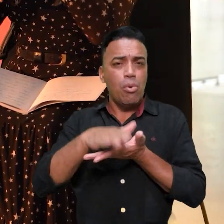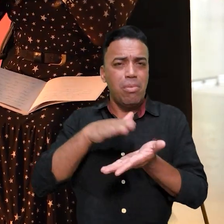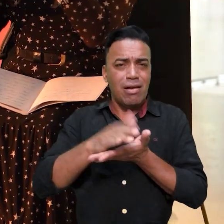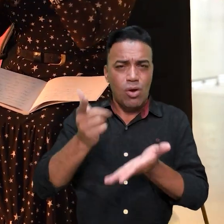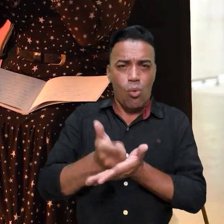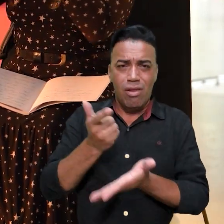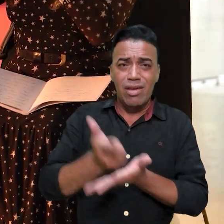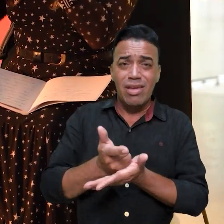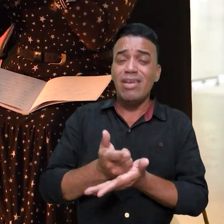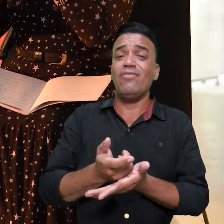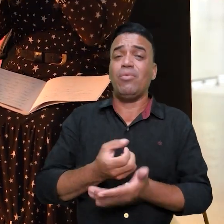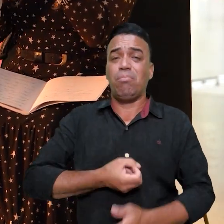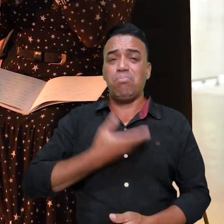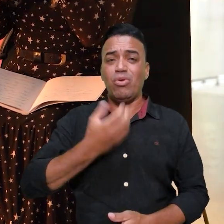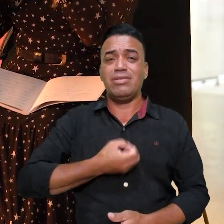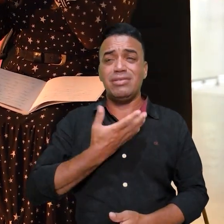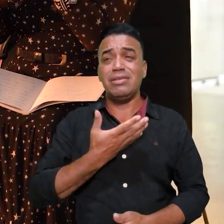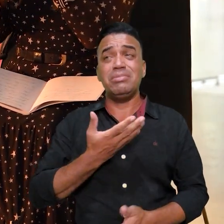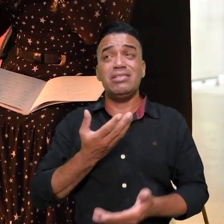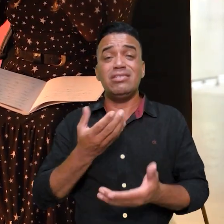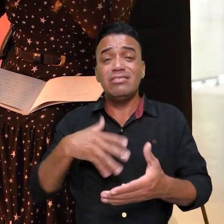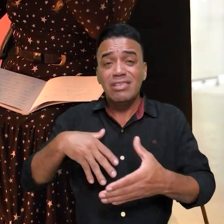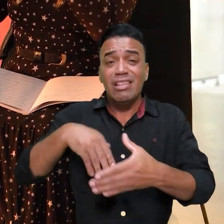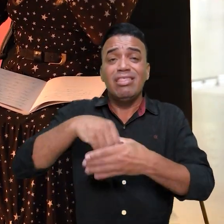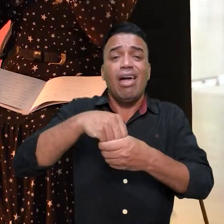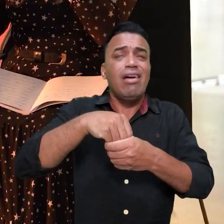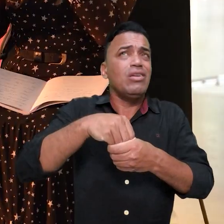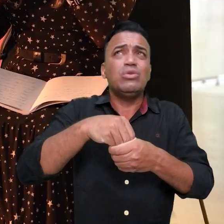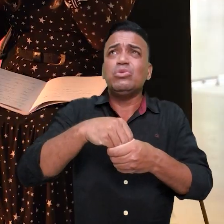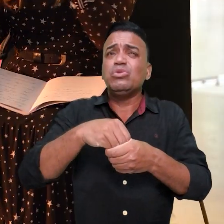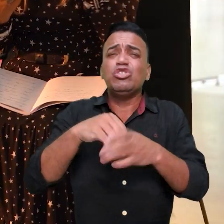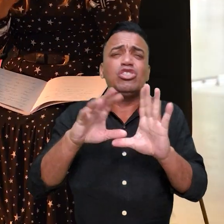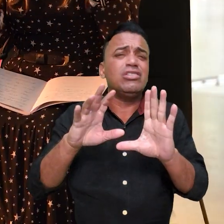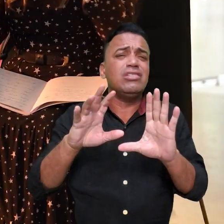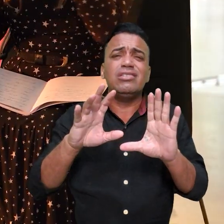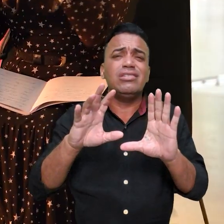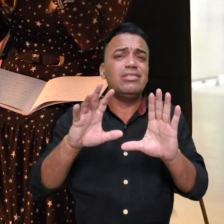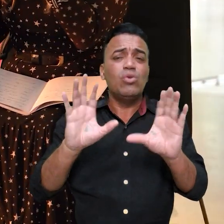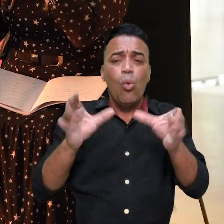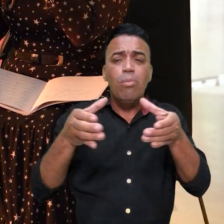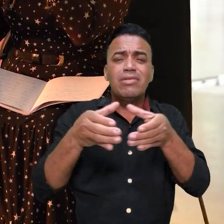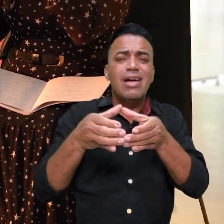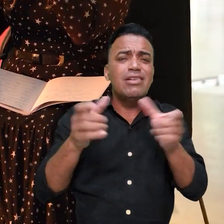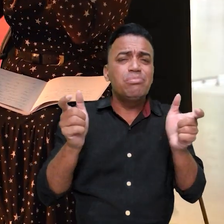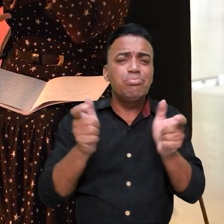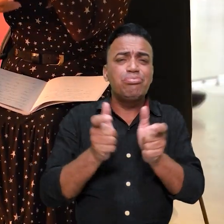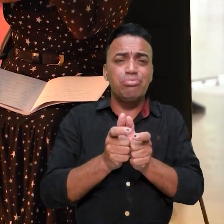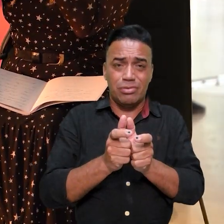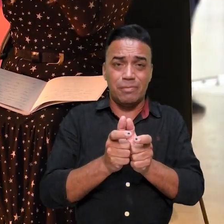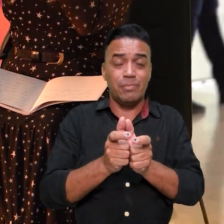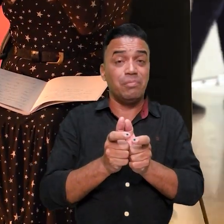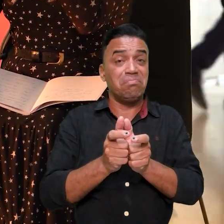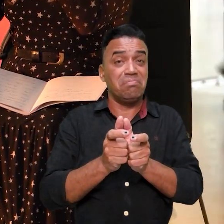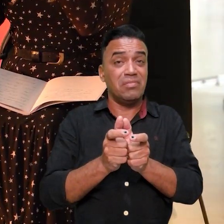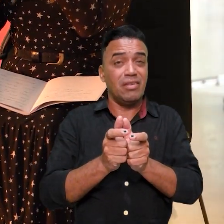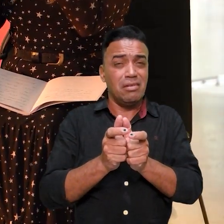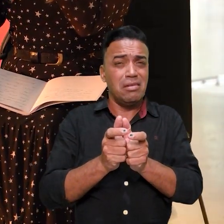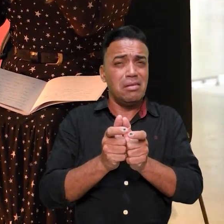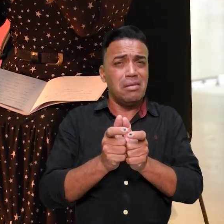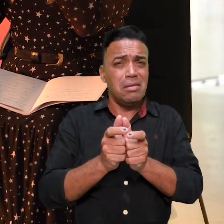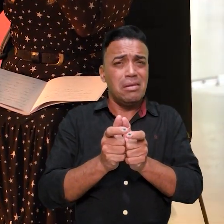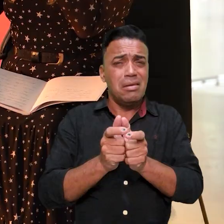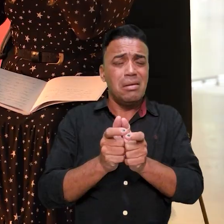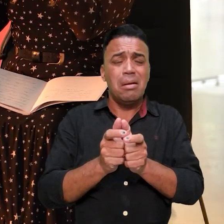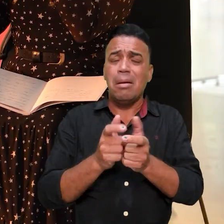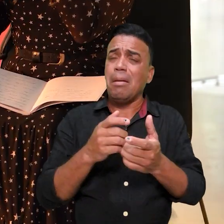que ser inventada dentro de um pequeno, de uma pequena comunidade, para que, pelo